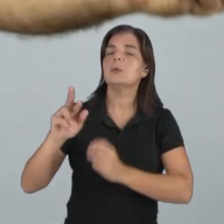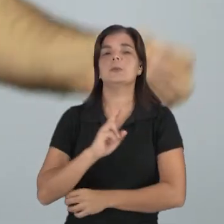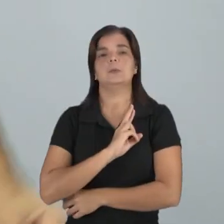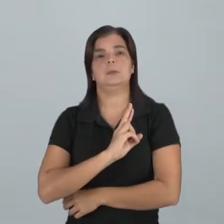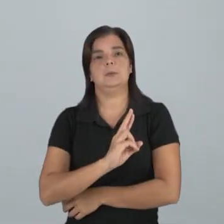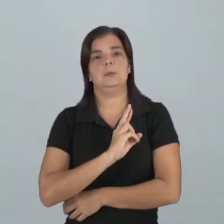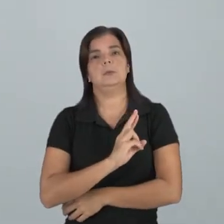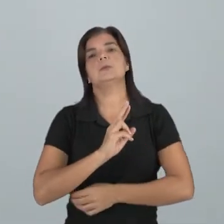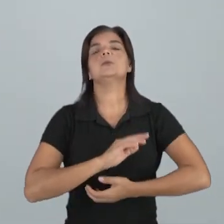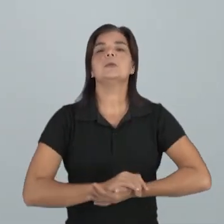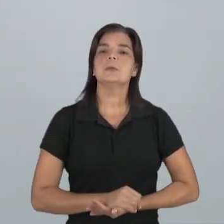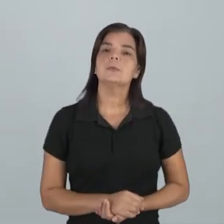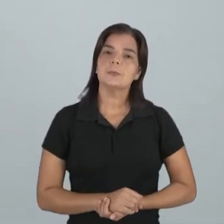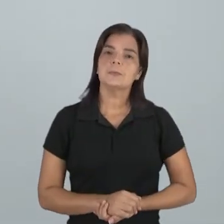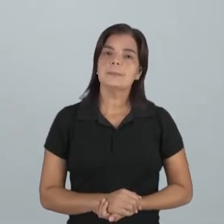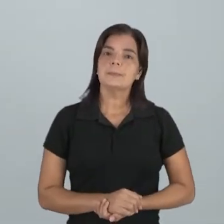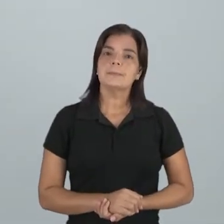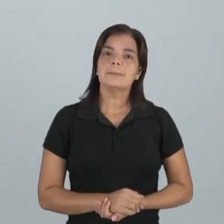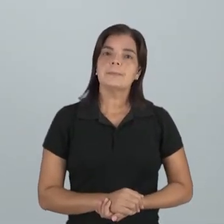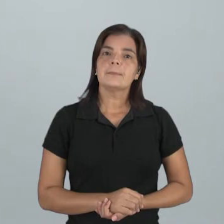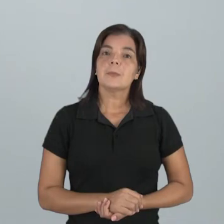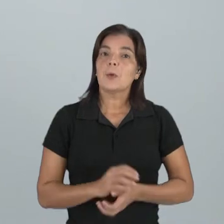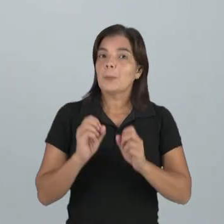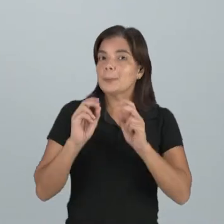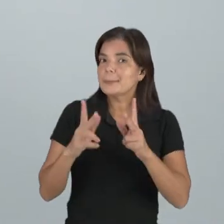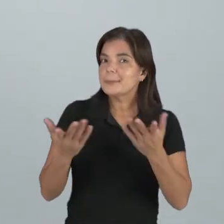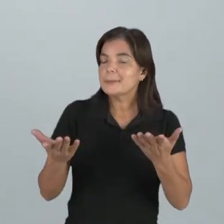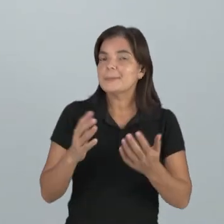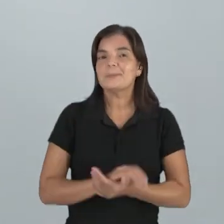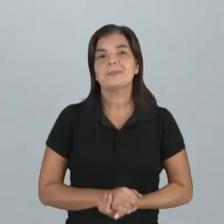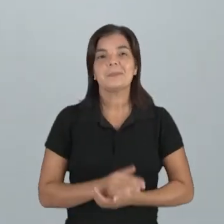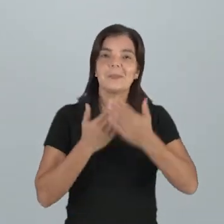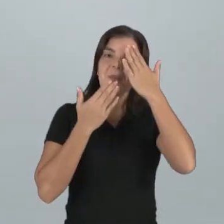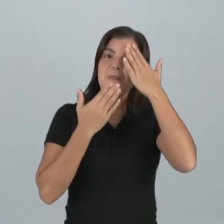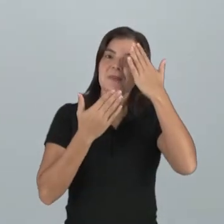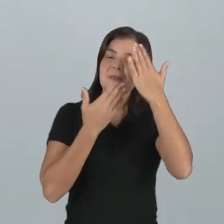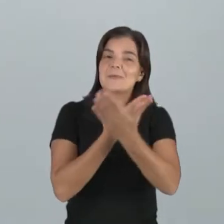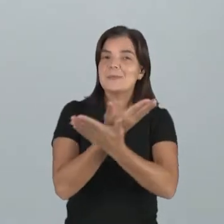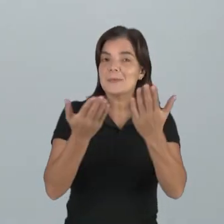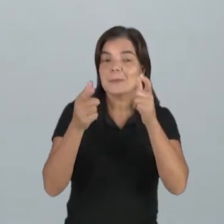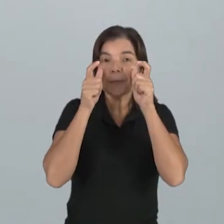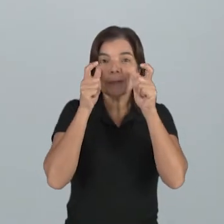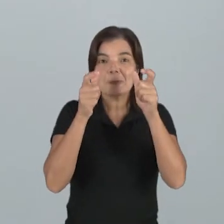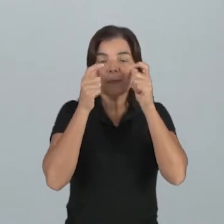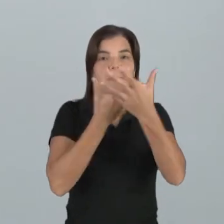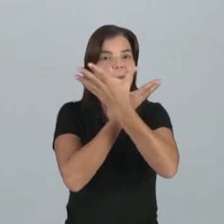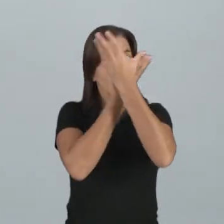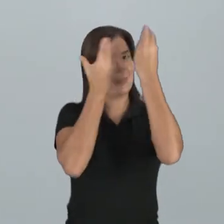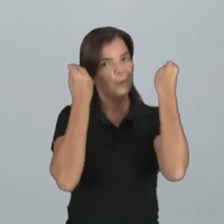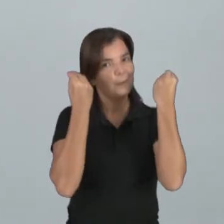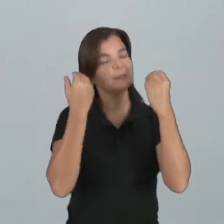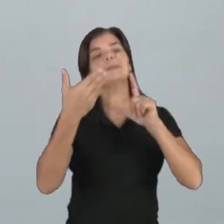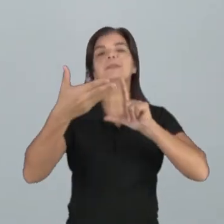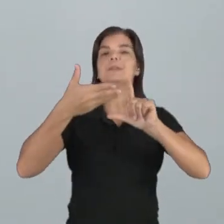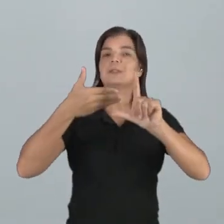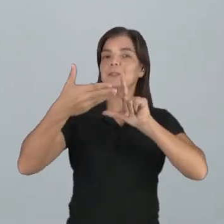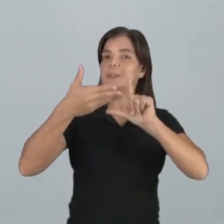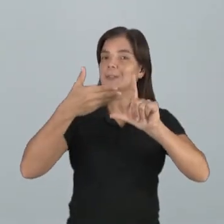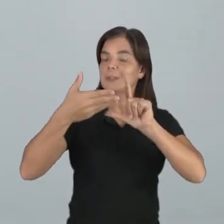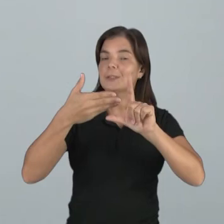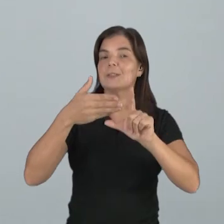entre variadas religiões. Ok? Agradecemos a você a sua atenção. Não esqueça de